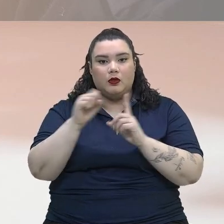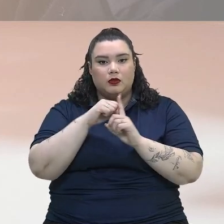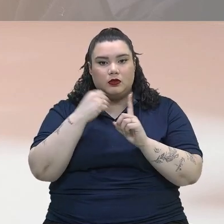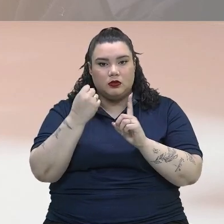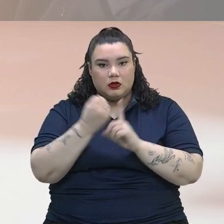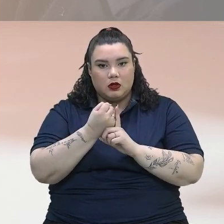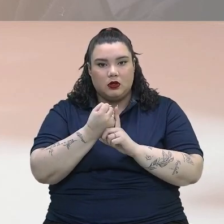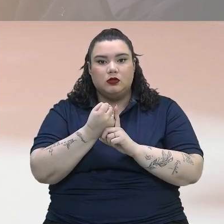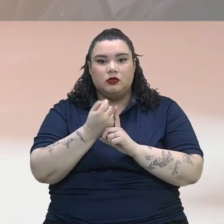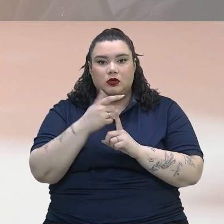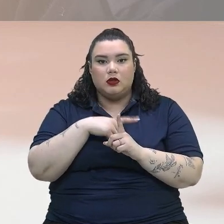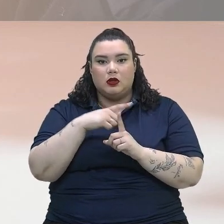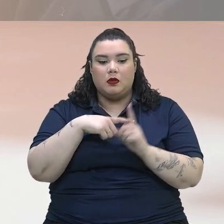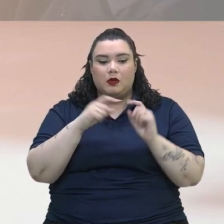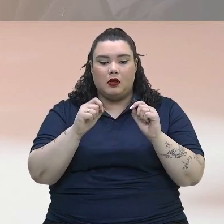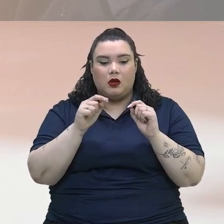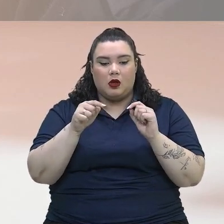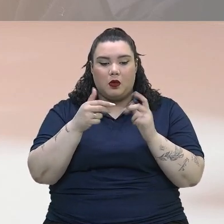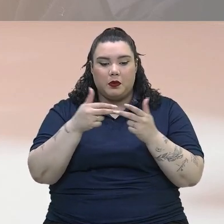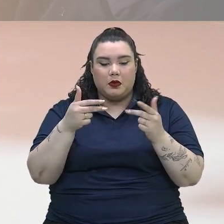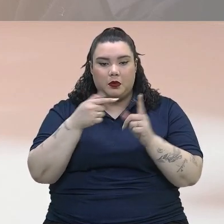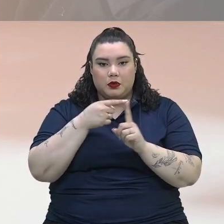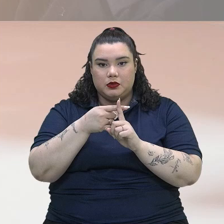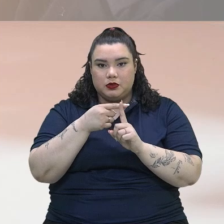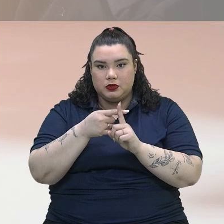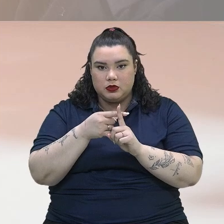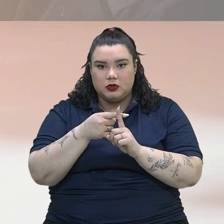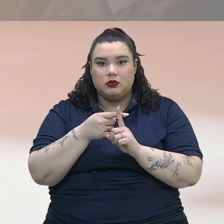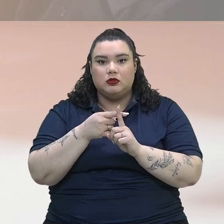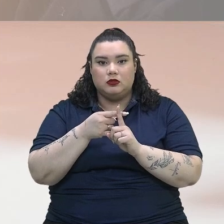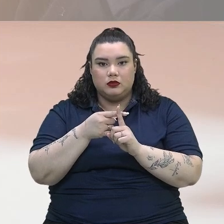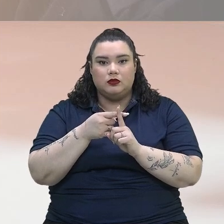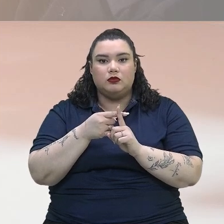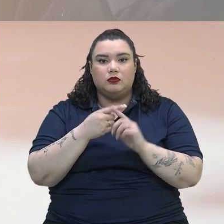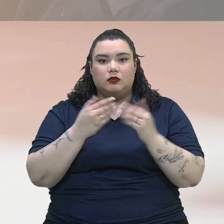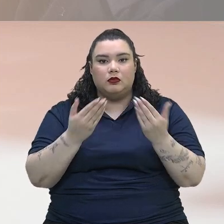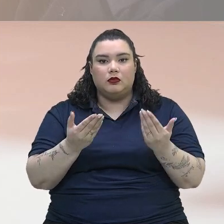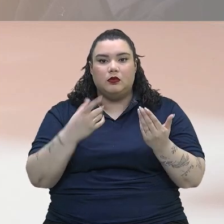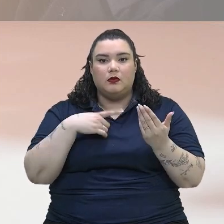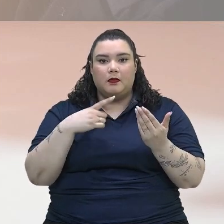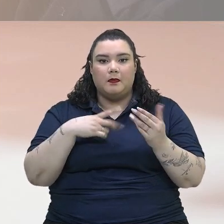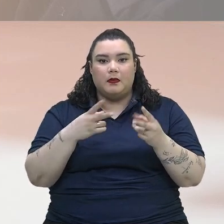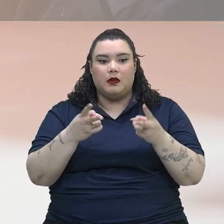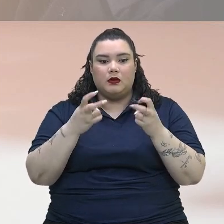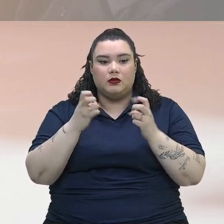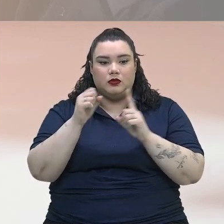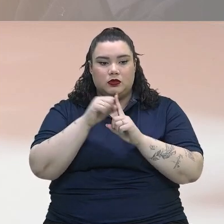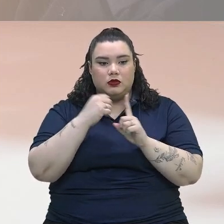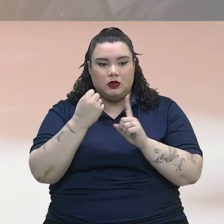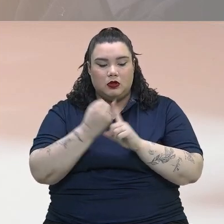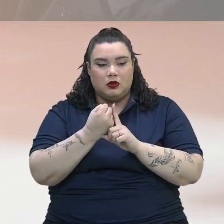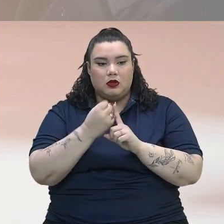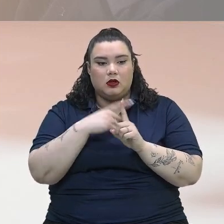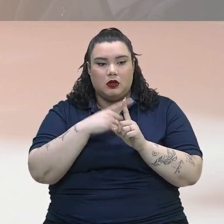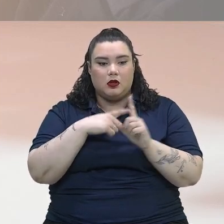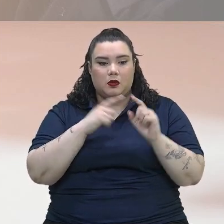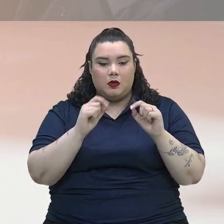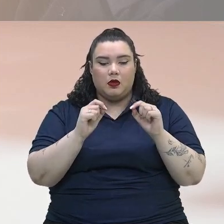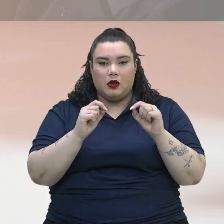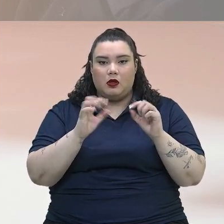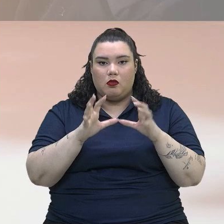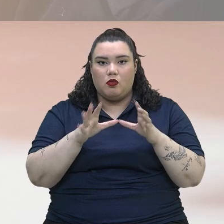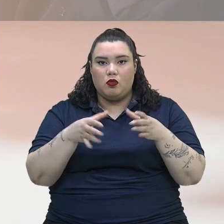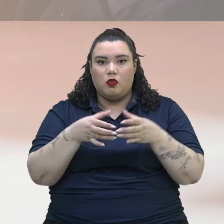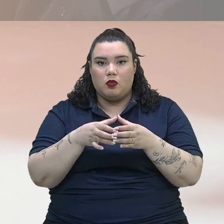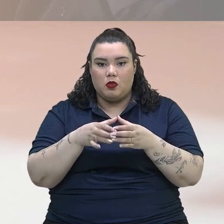dentro do positivismo, né, que é o funcionalismo, que a gente chama, ele via a sociedade como um todo orgânico e